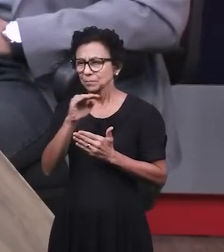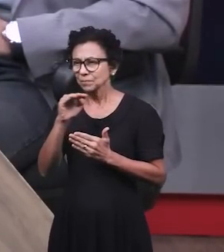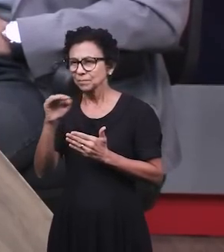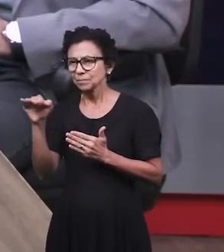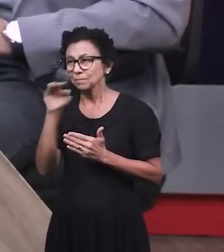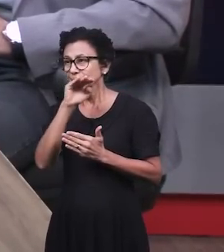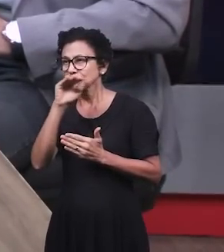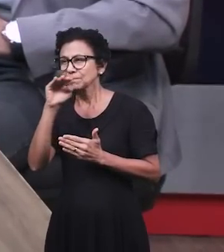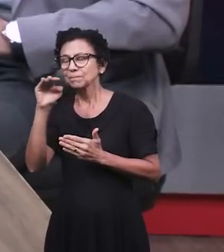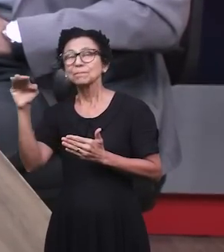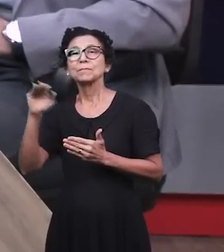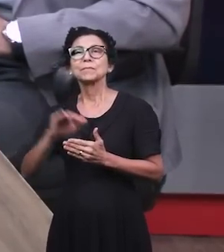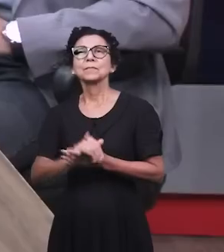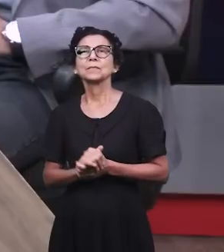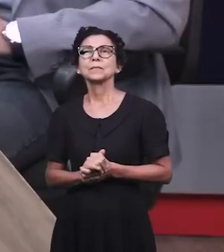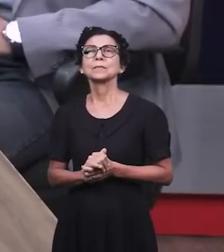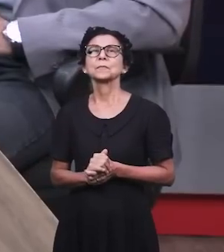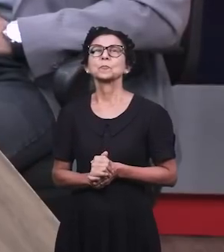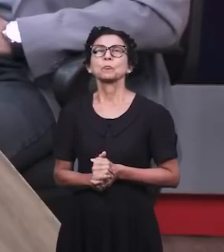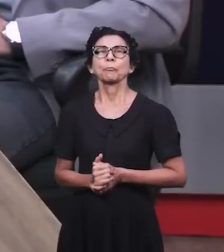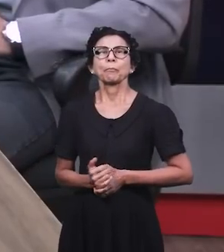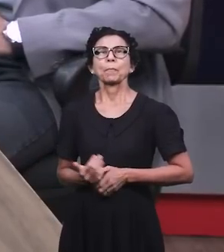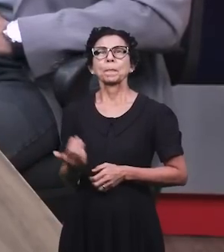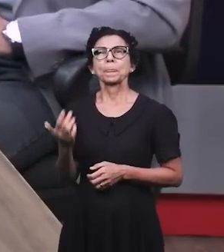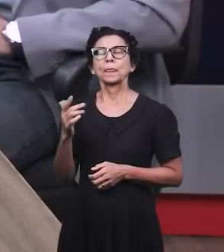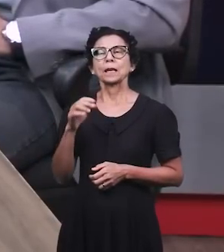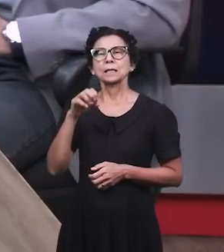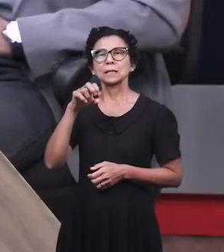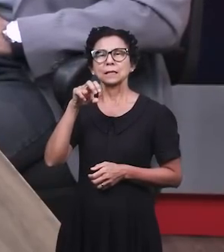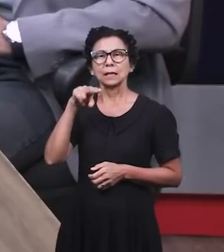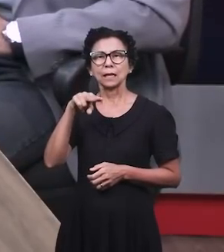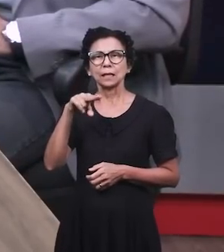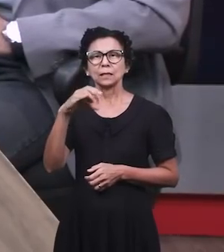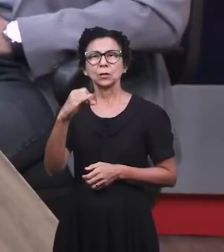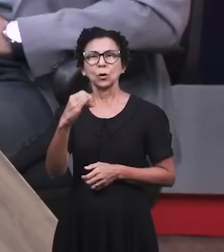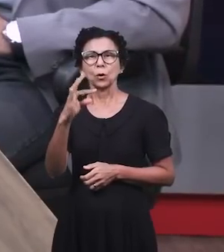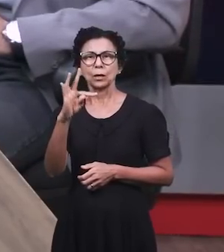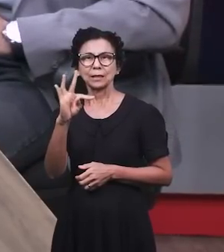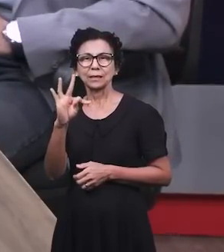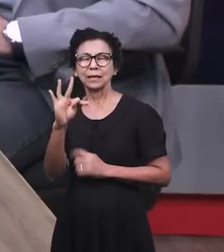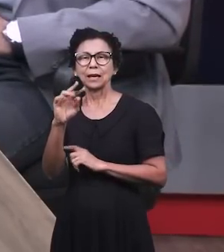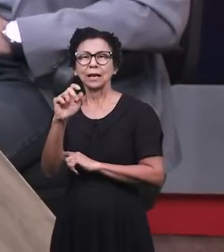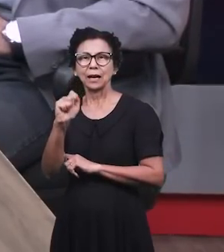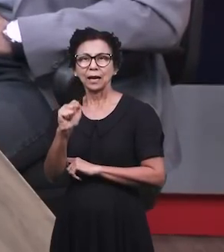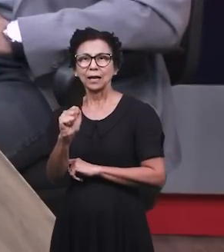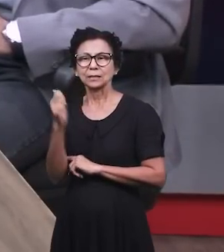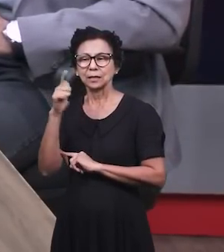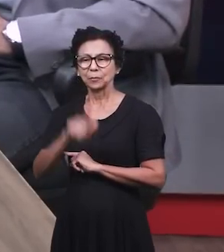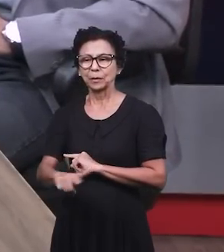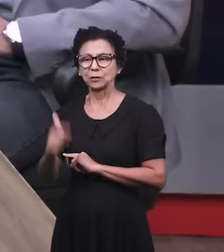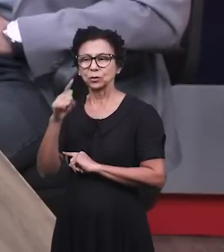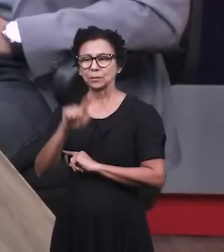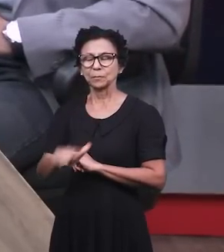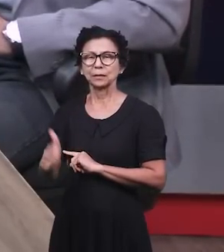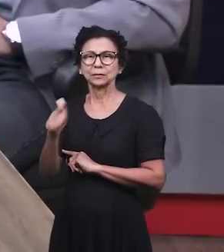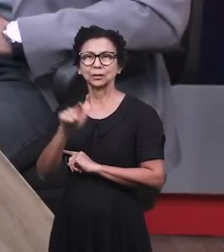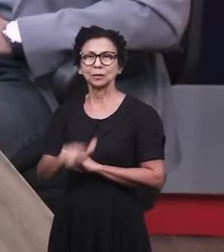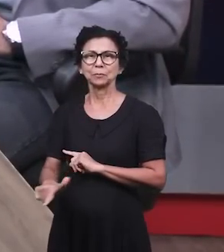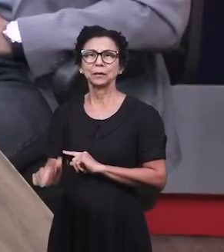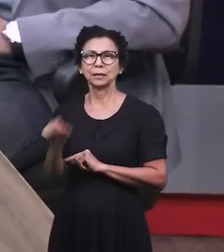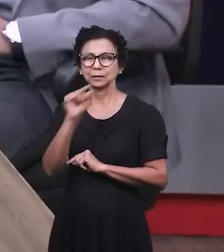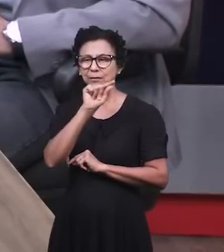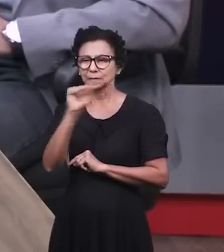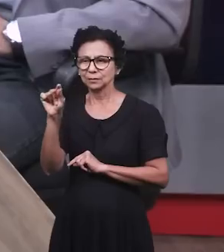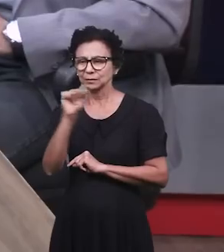Toda vez que... E você vai estar sempre repetindo esse NOTA nas linhas. E